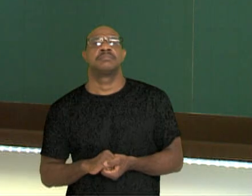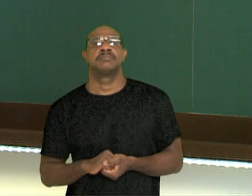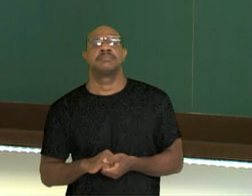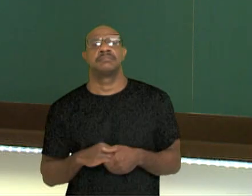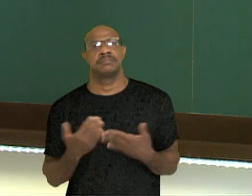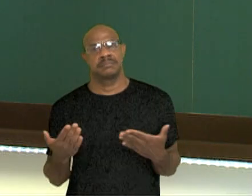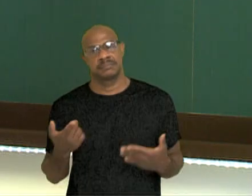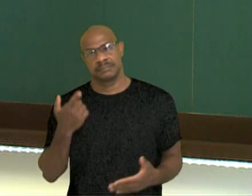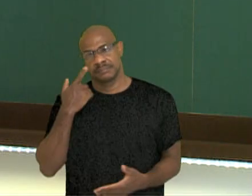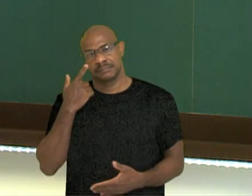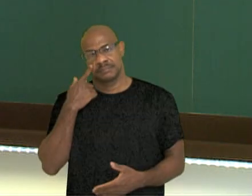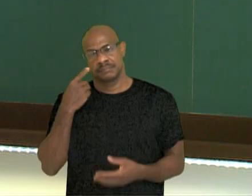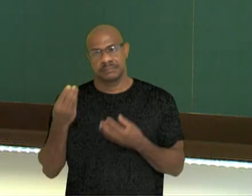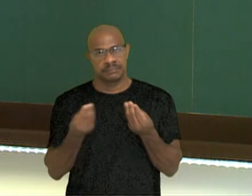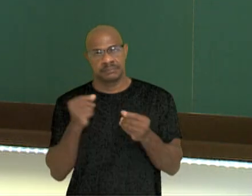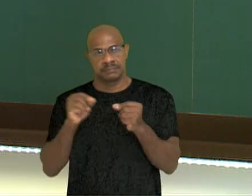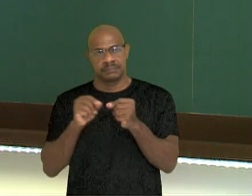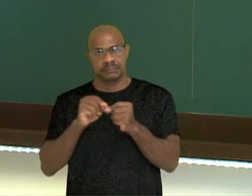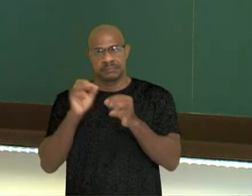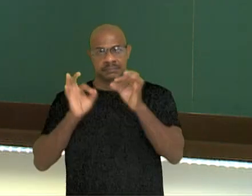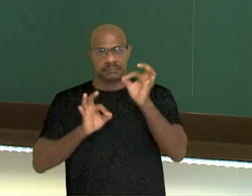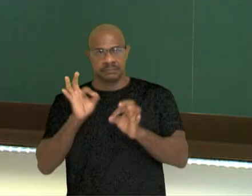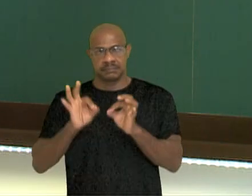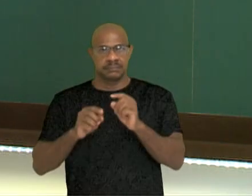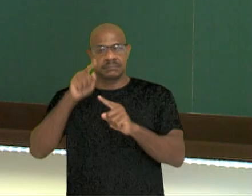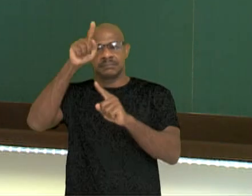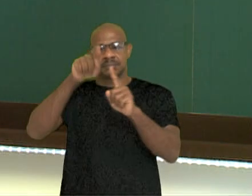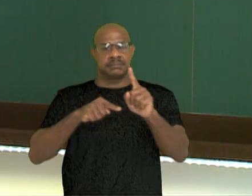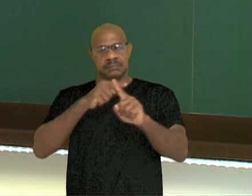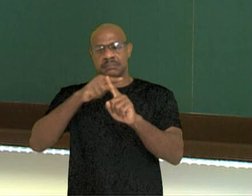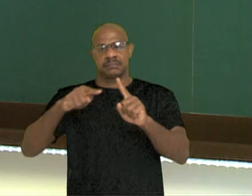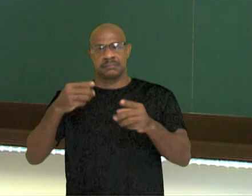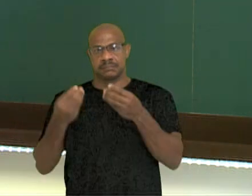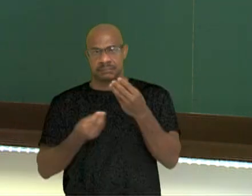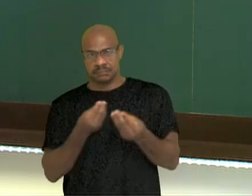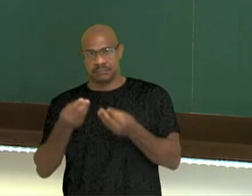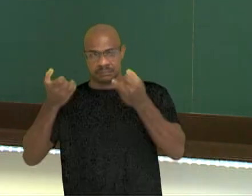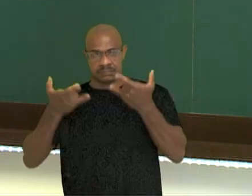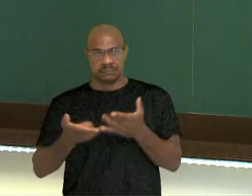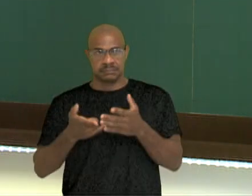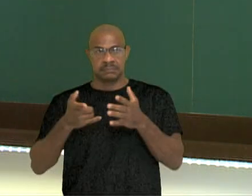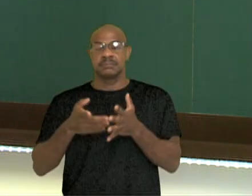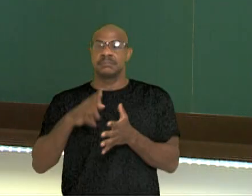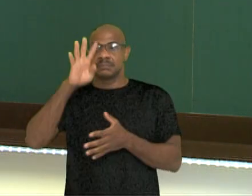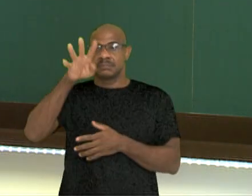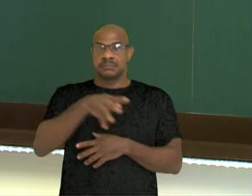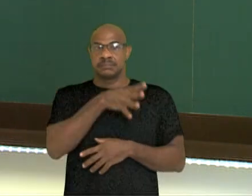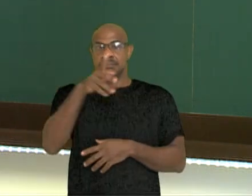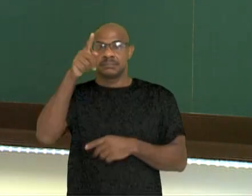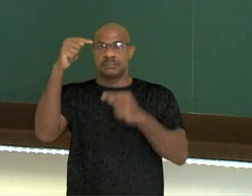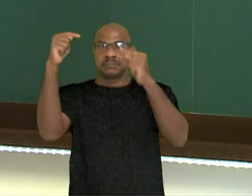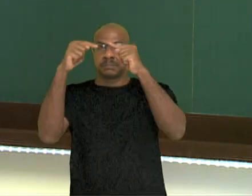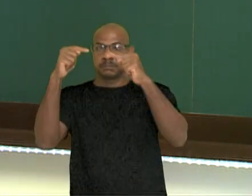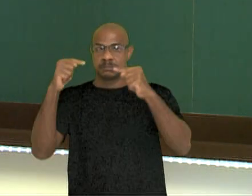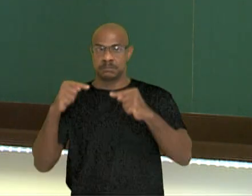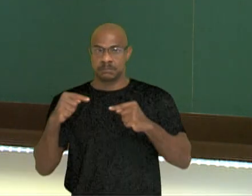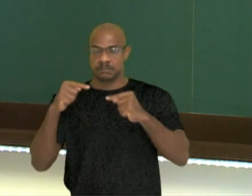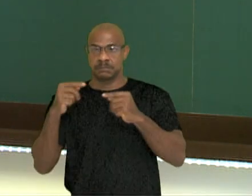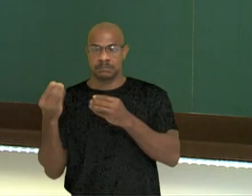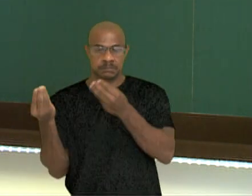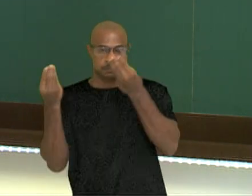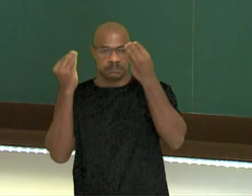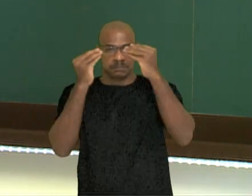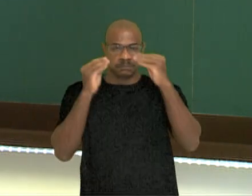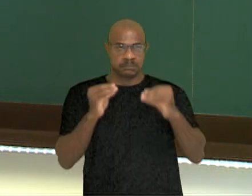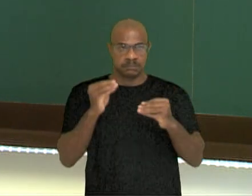Vamos lá, pessoal, vamos construir, vamos representar graficamente, né, de acordo com essa tabelinha, né? A tabelinha ela está nos colocando aqui alguns